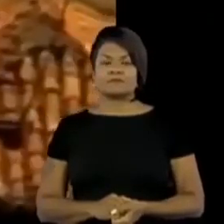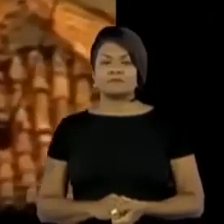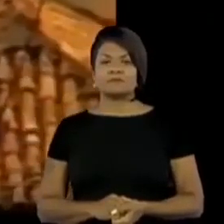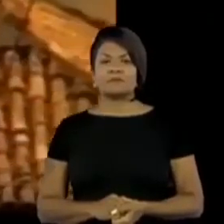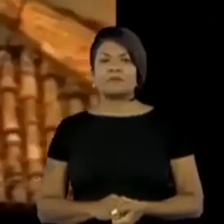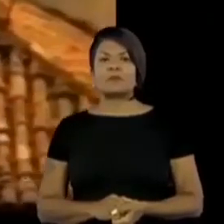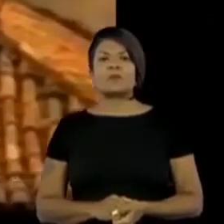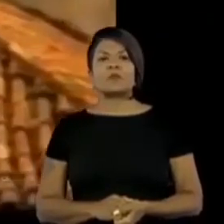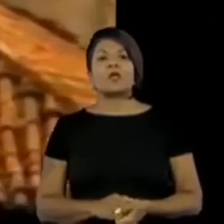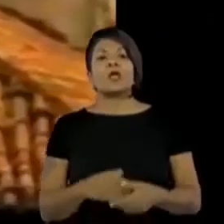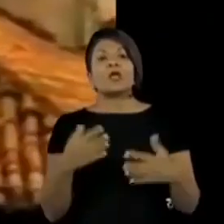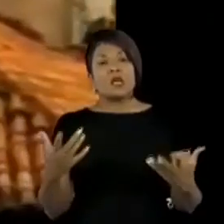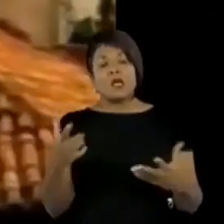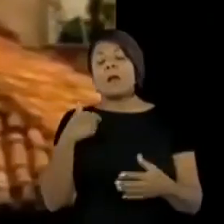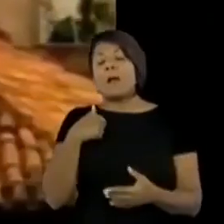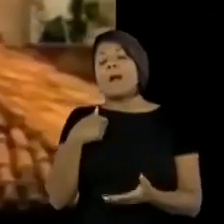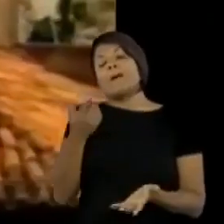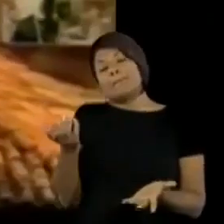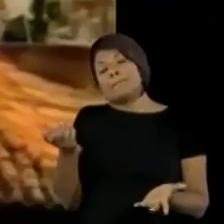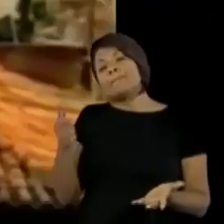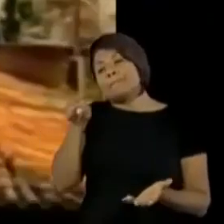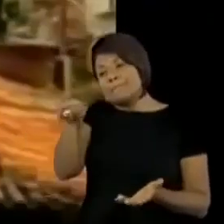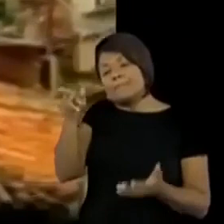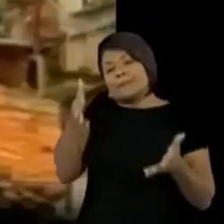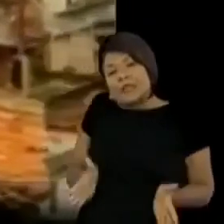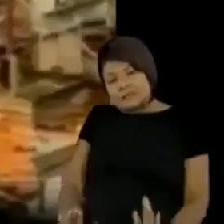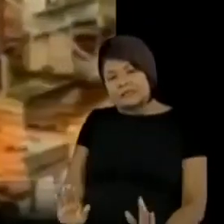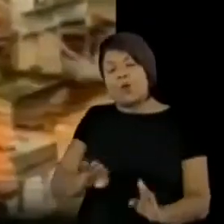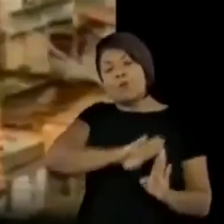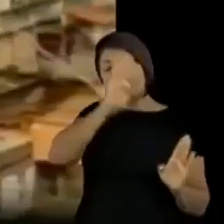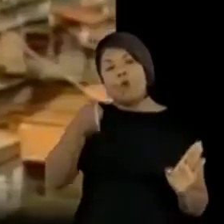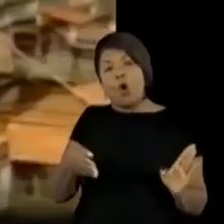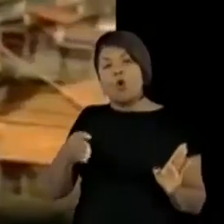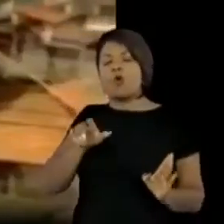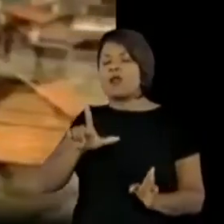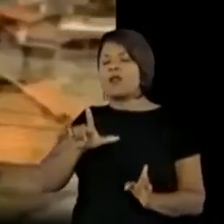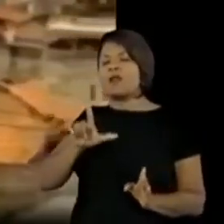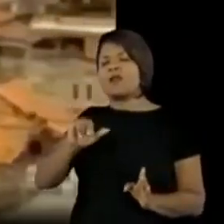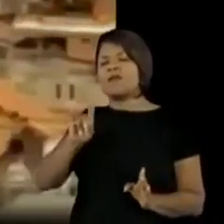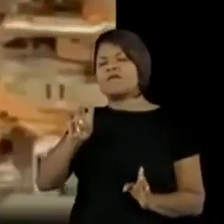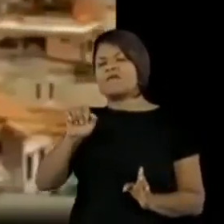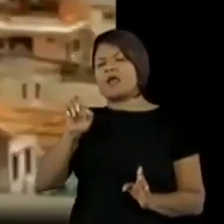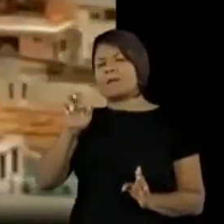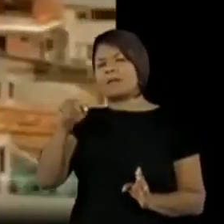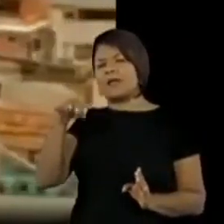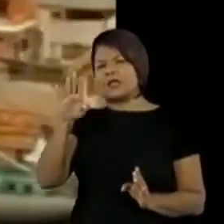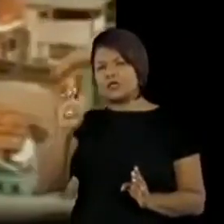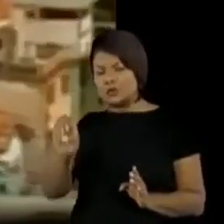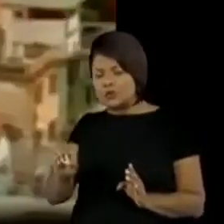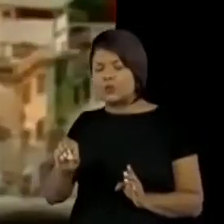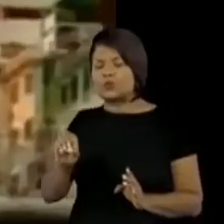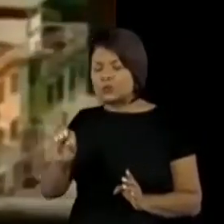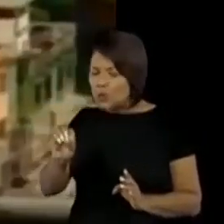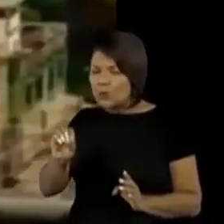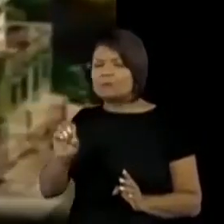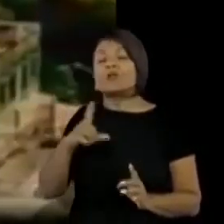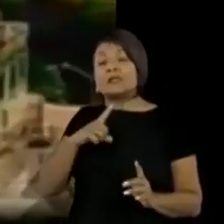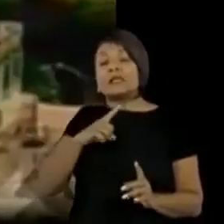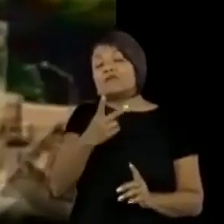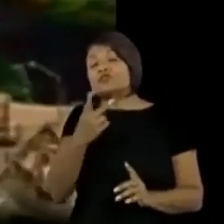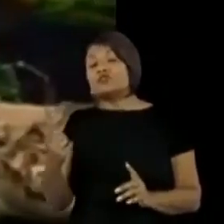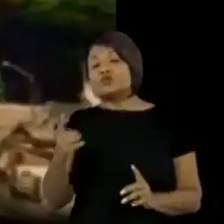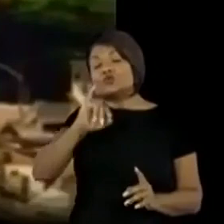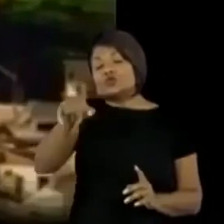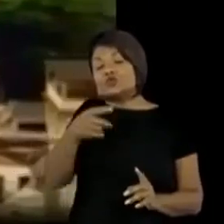Joaquim Maria Machado de Assis nasceu no Morro do Livramento, no Rio de Janeiro, a 21 de junho de 1839.